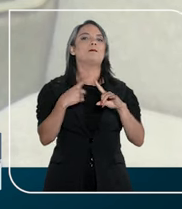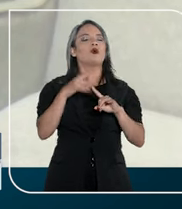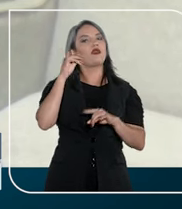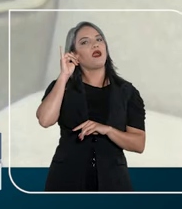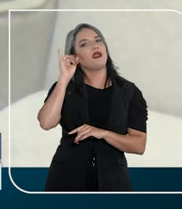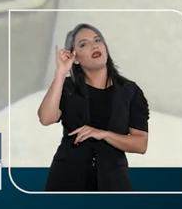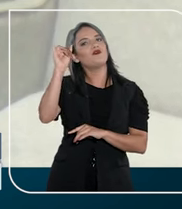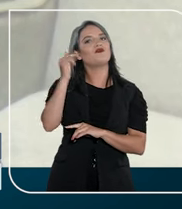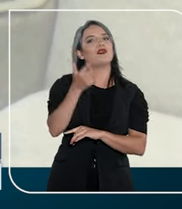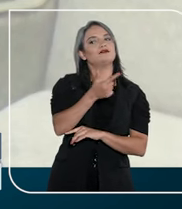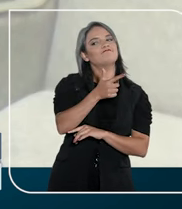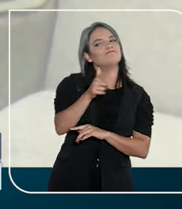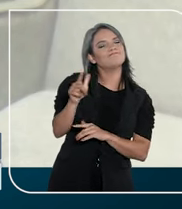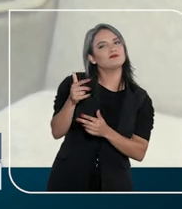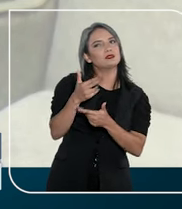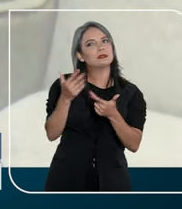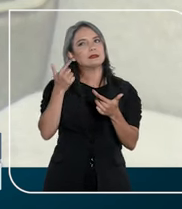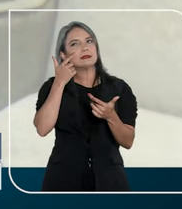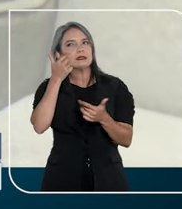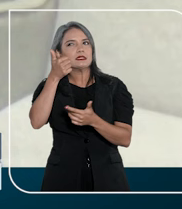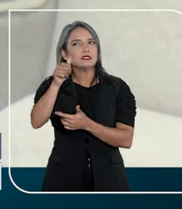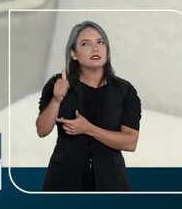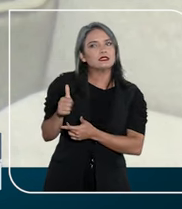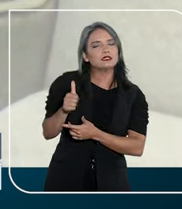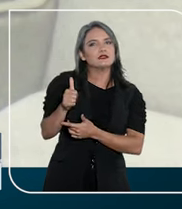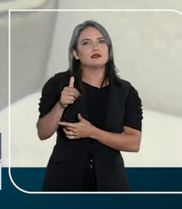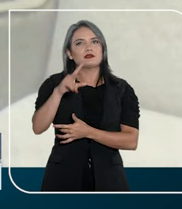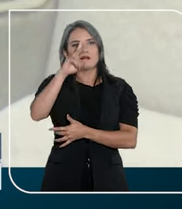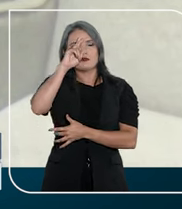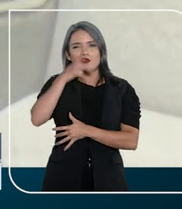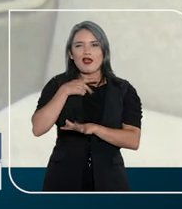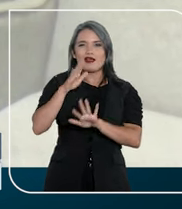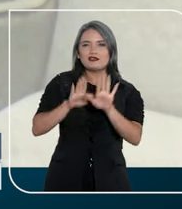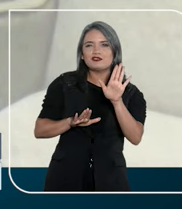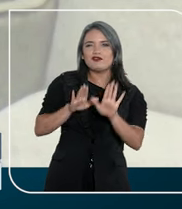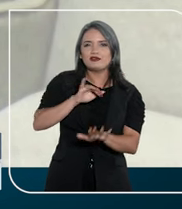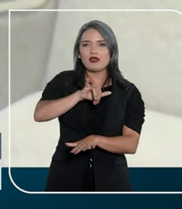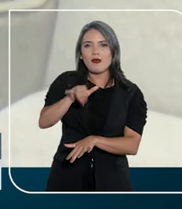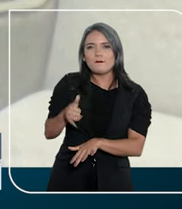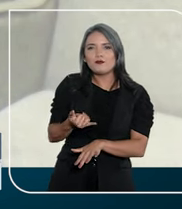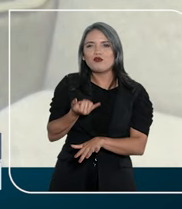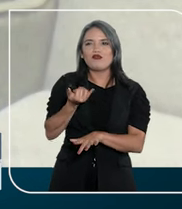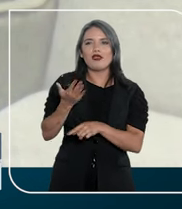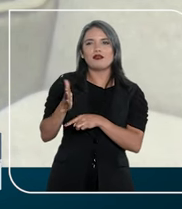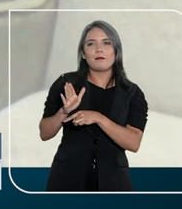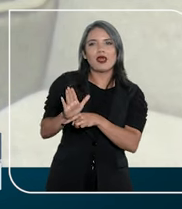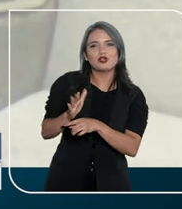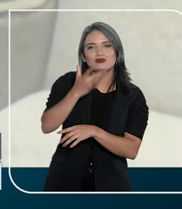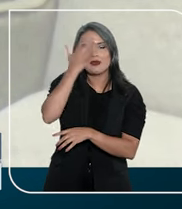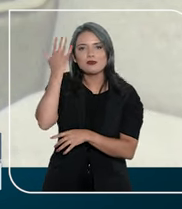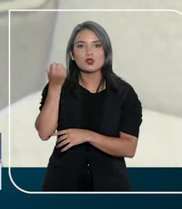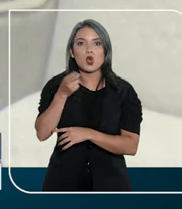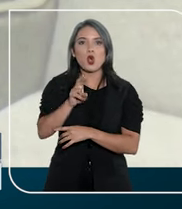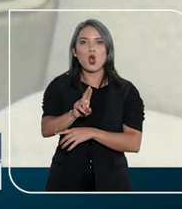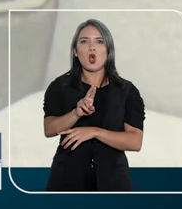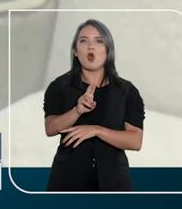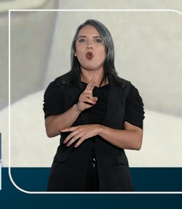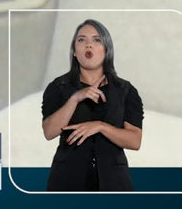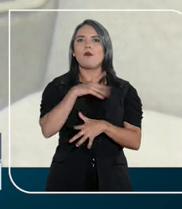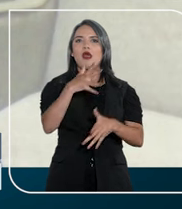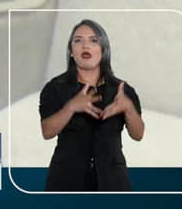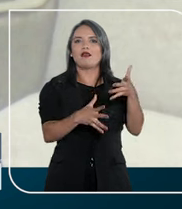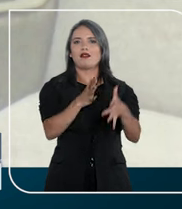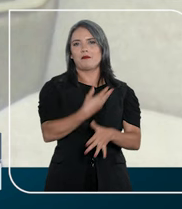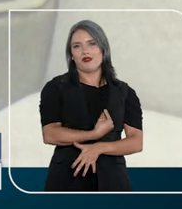que muitas vezes são utilizadas para favorecer ou perseguir pessoas, né? Então, é imprescindível